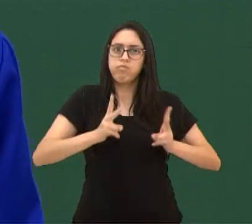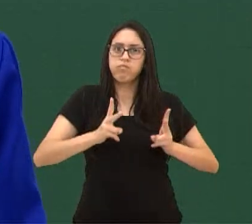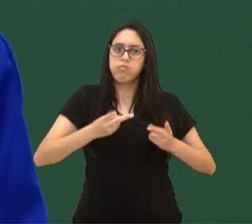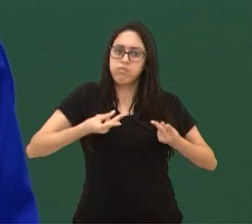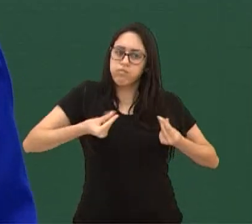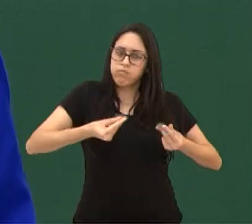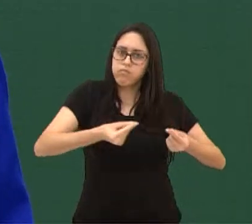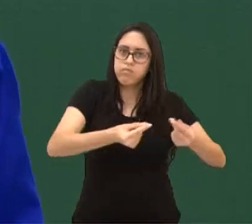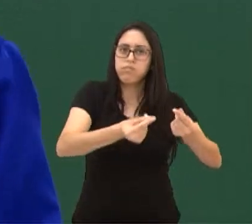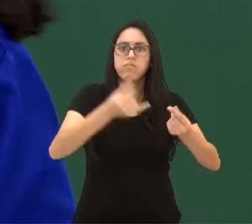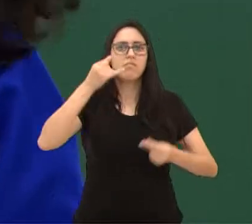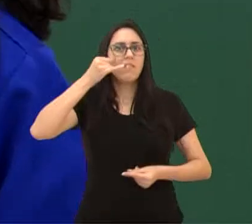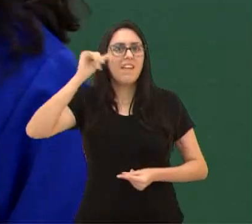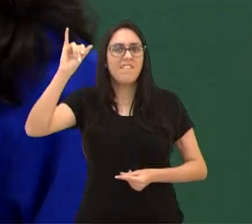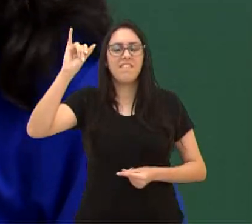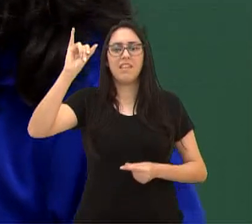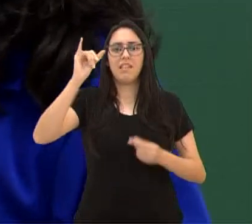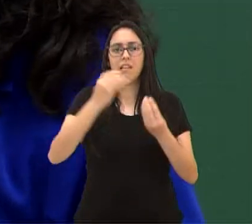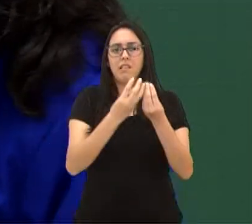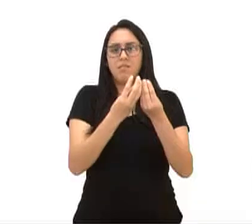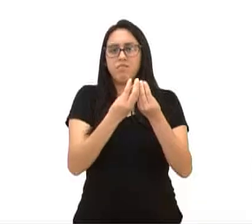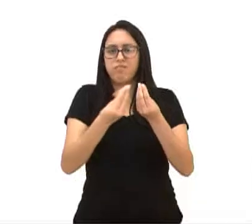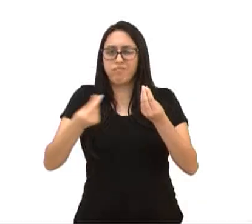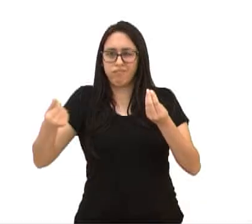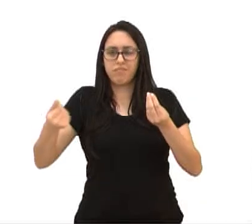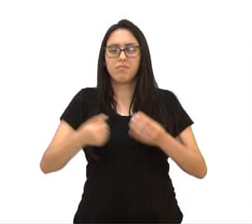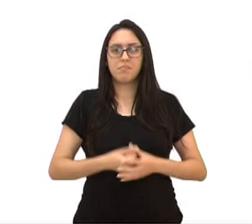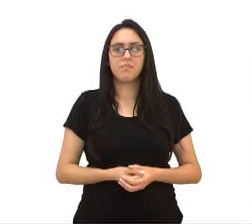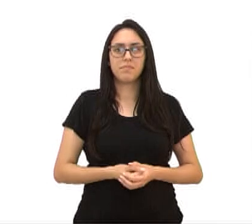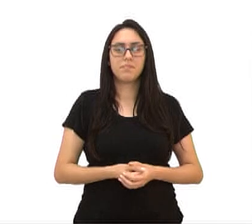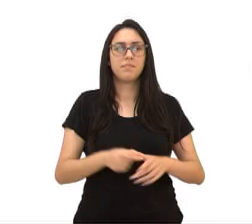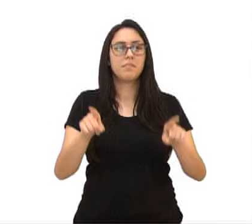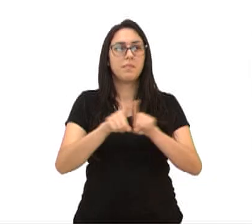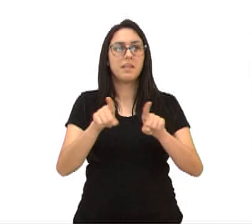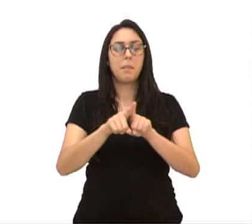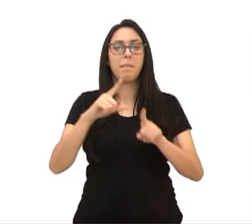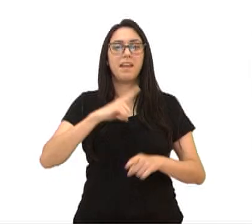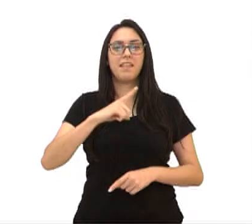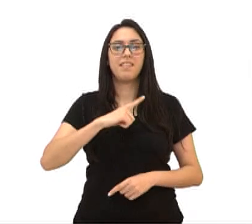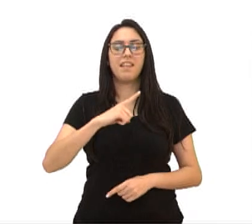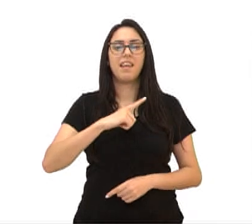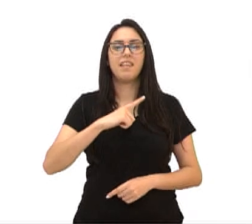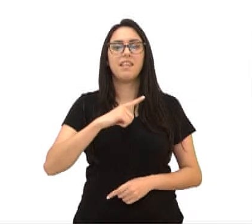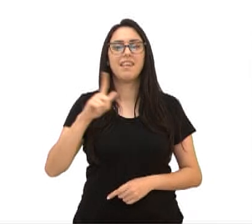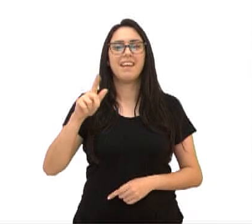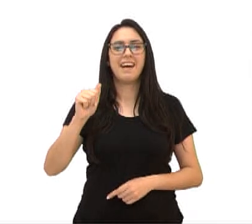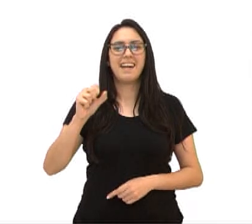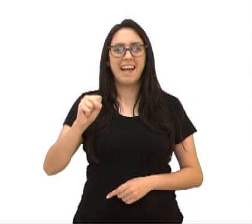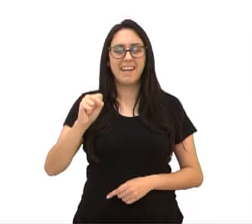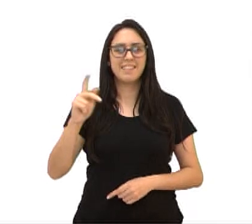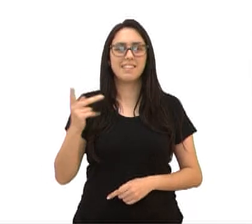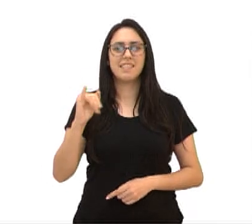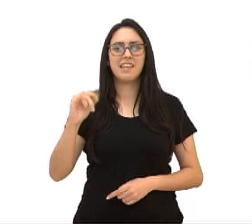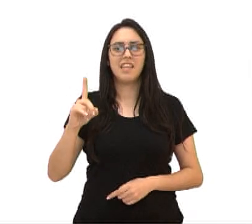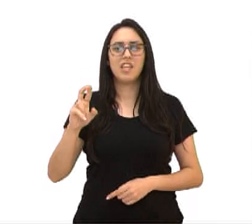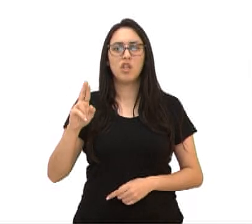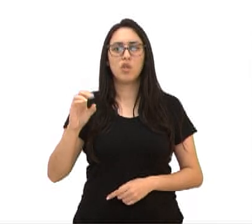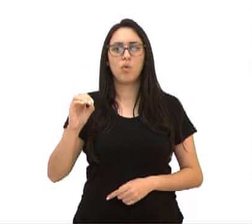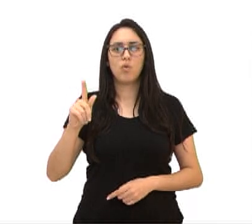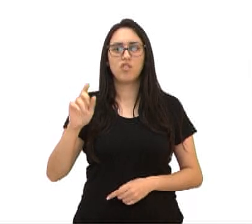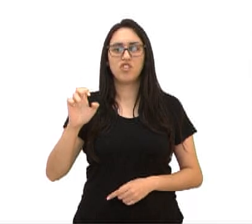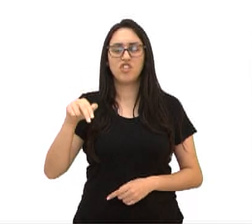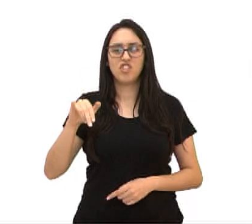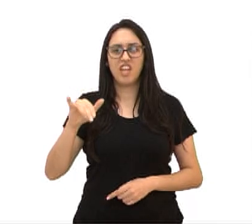útil deles e diminuir a oxidação. A gente tem, por exemplo, na combustão do gás hidrogênio, ele se comporta então